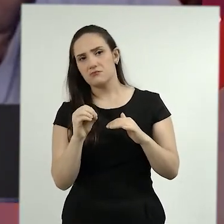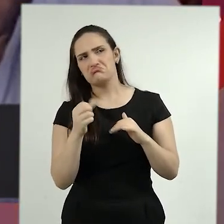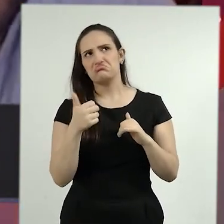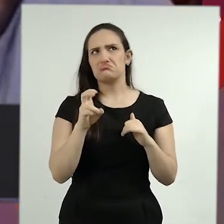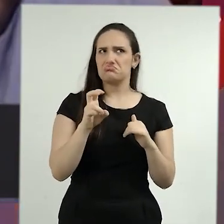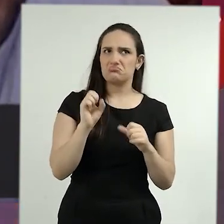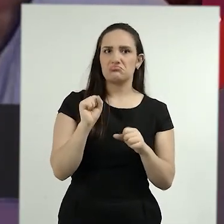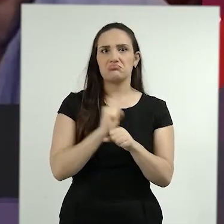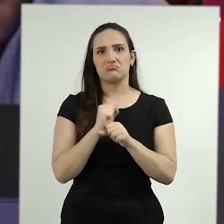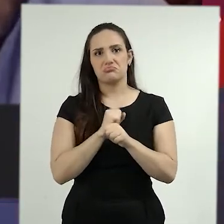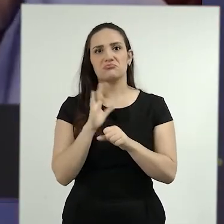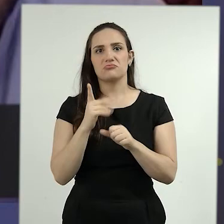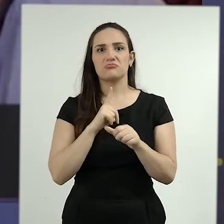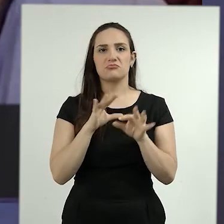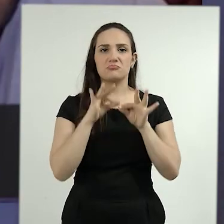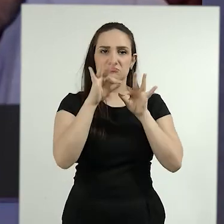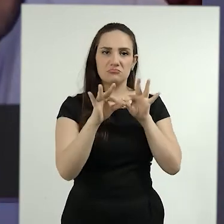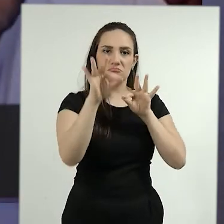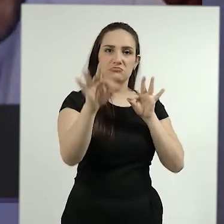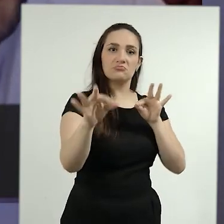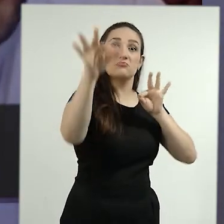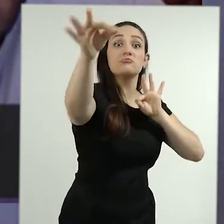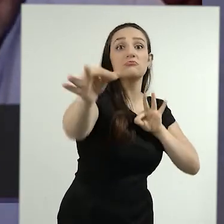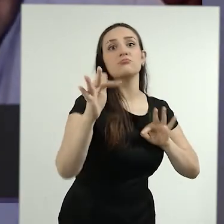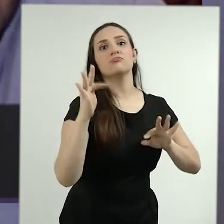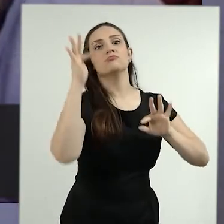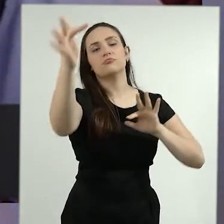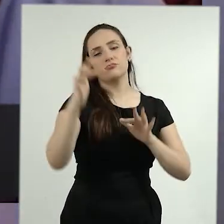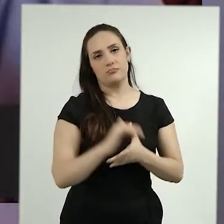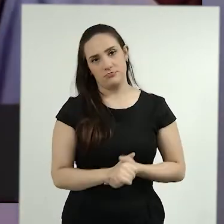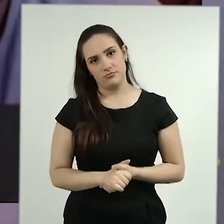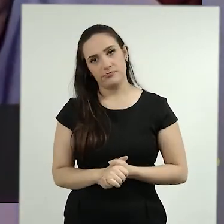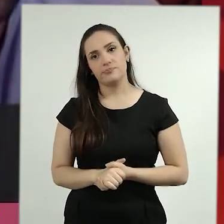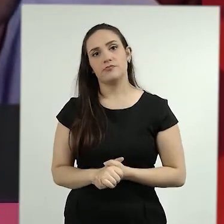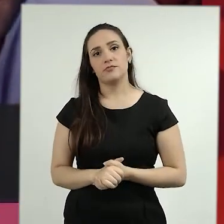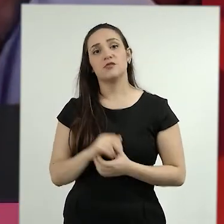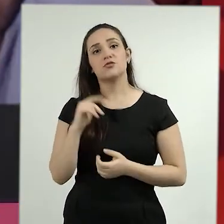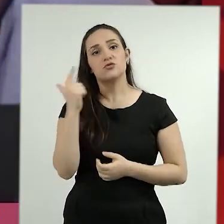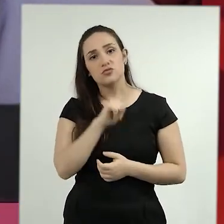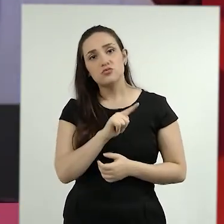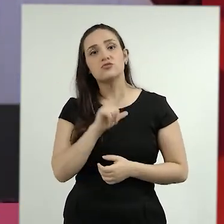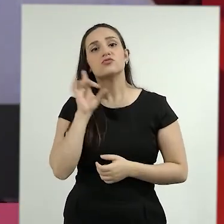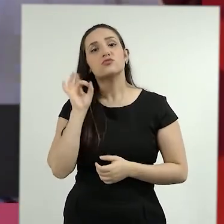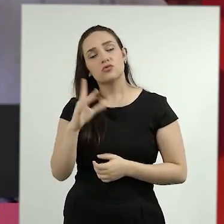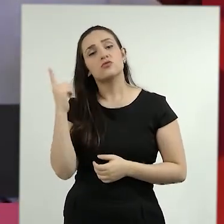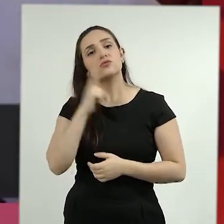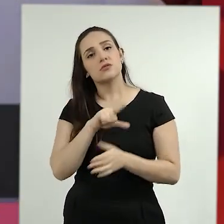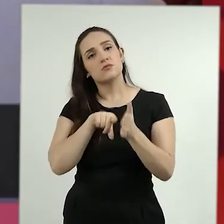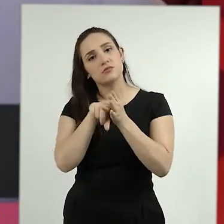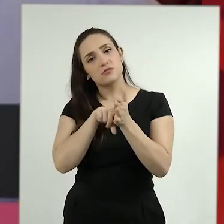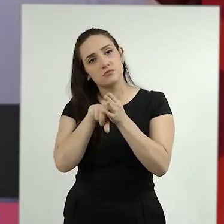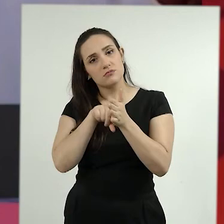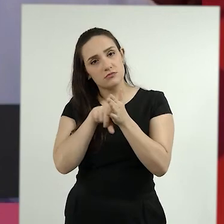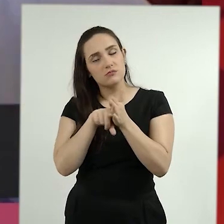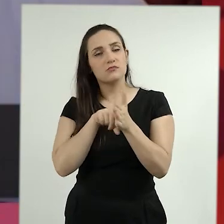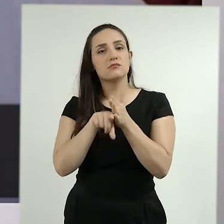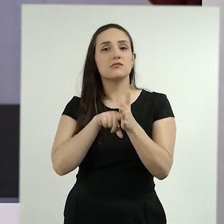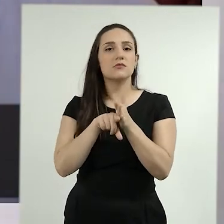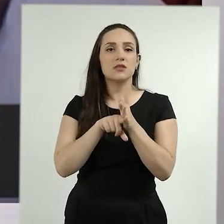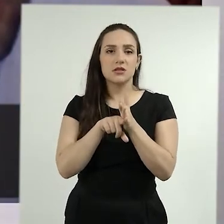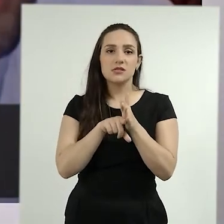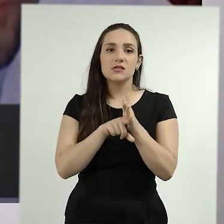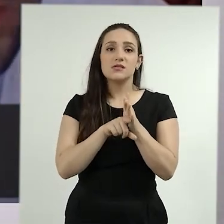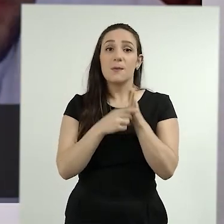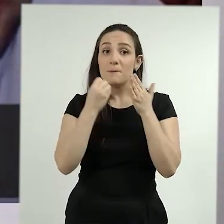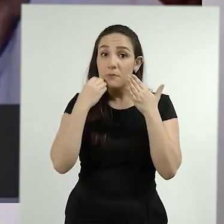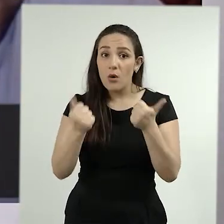pesquisa em longo prazo é um dos nossos principais objetivos, né? A gente só consegue dados eficientes quando a gente monitora esses animais